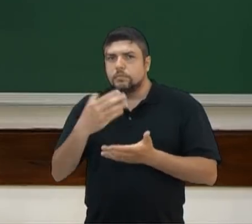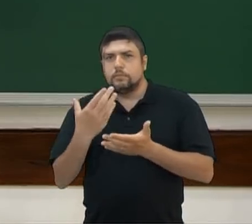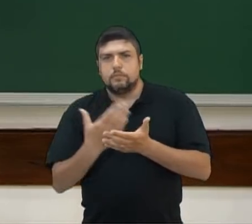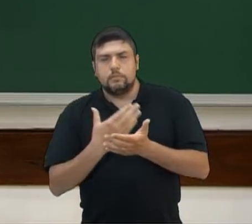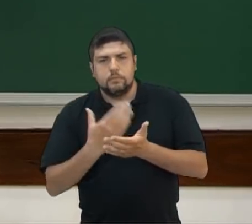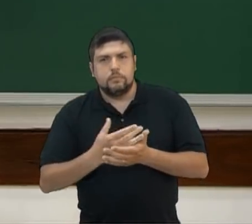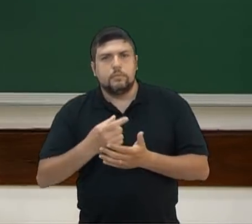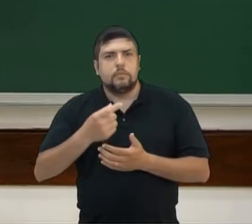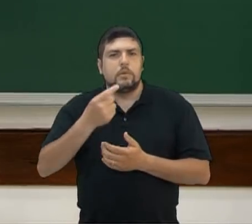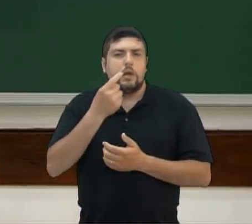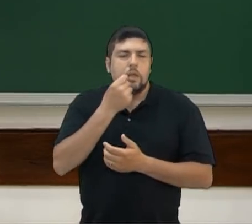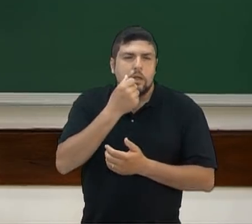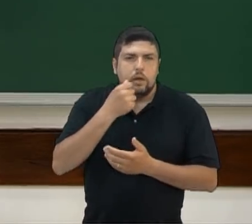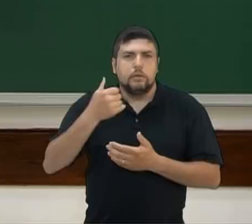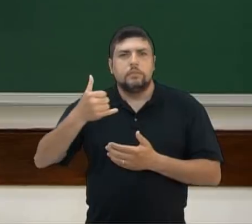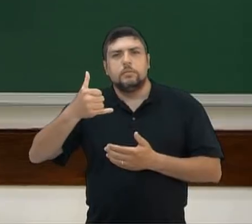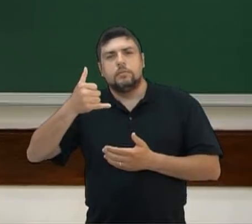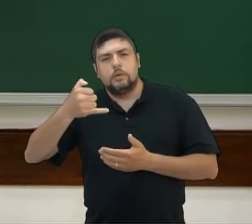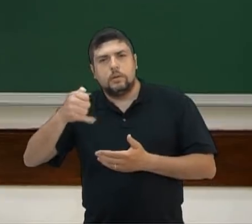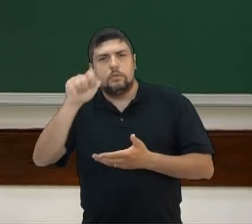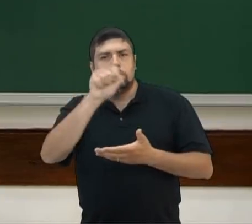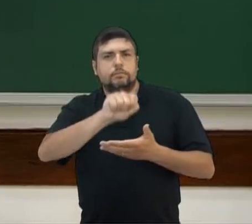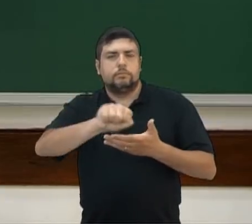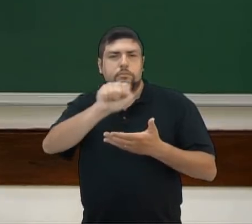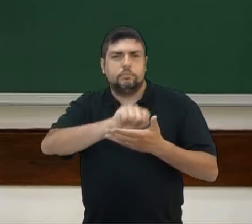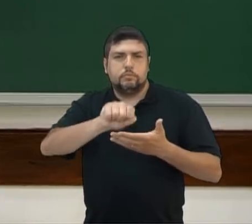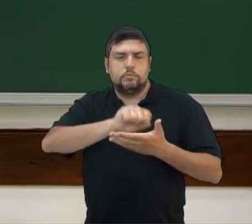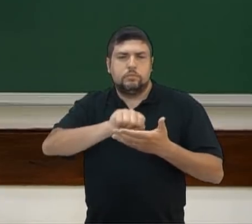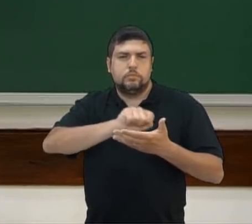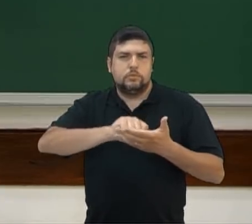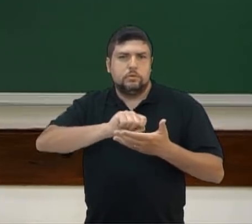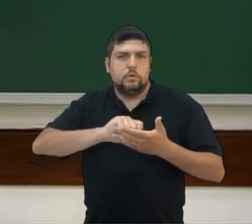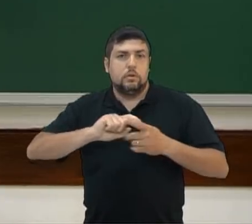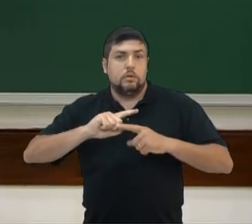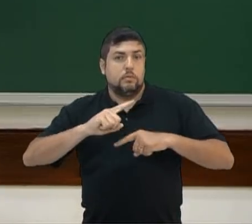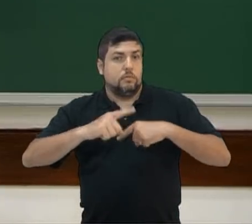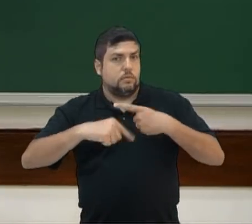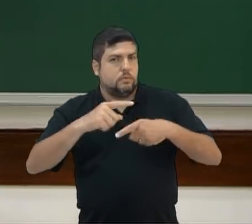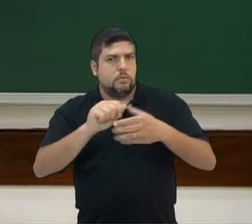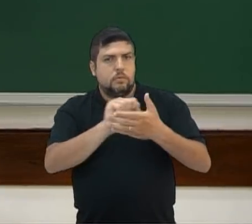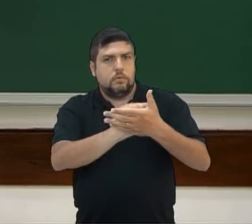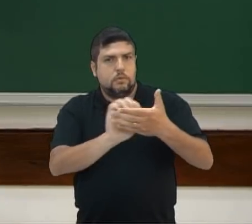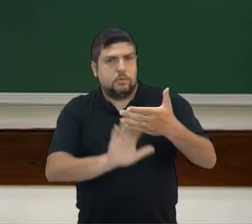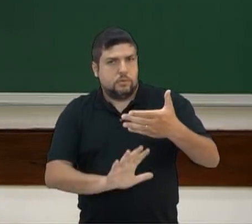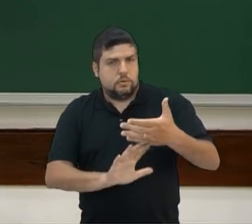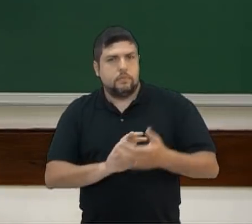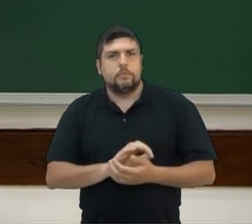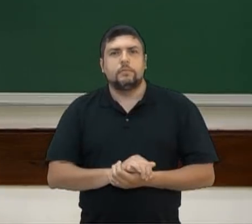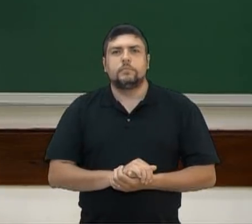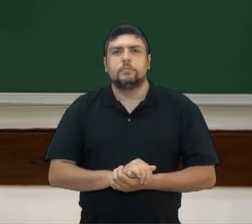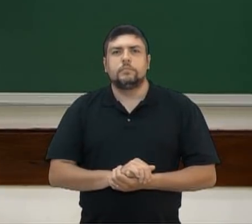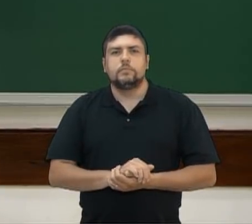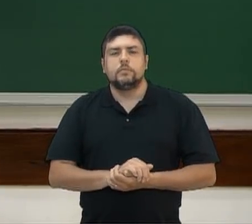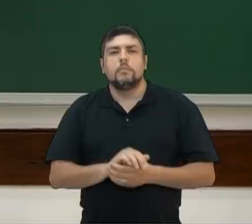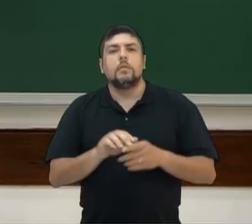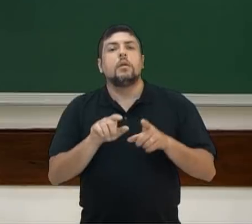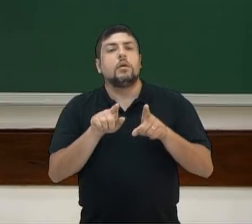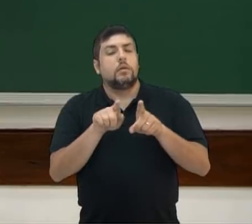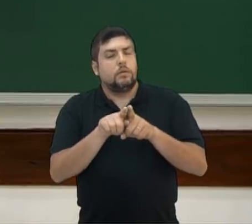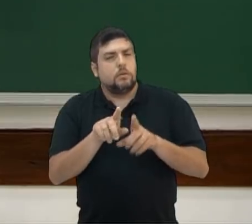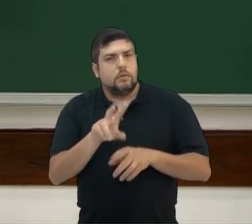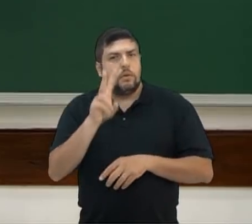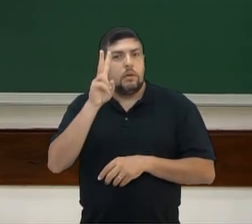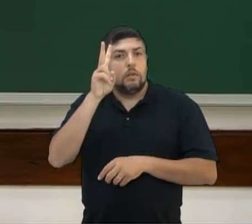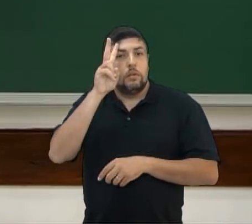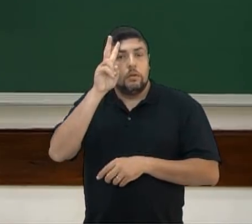lápis, sua caneta, para desenvolver as atividades que nós vamos propor nesta aula. Lembre-se também de quem estiver acessando